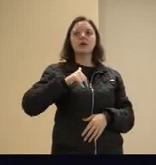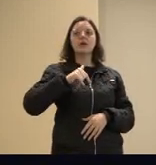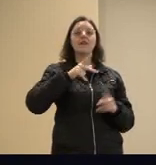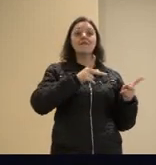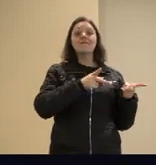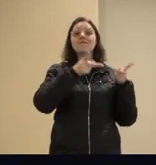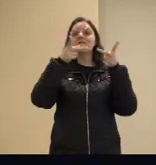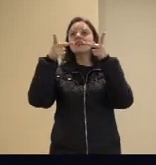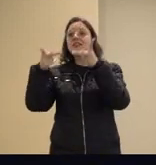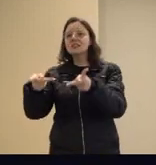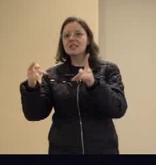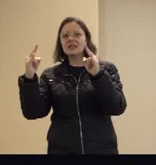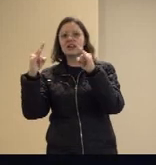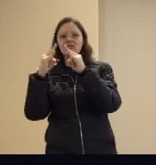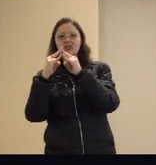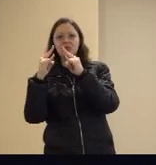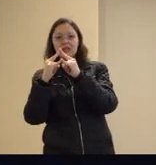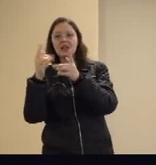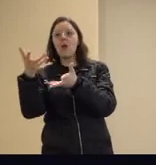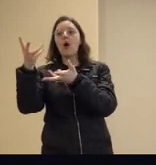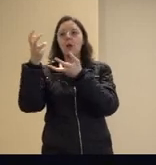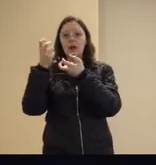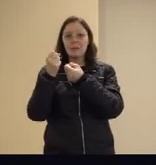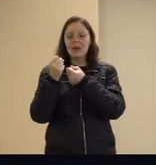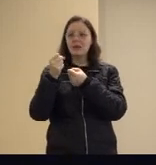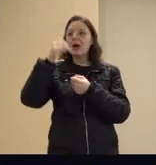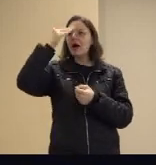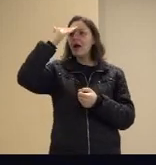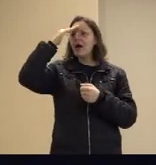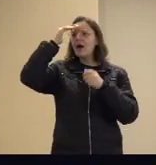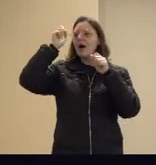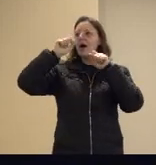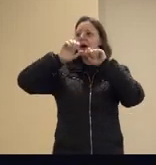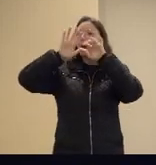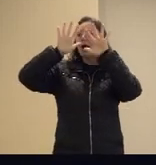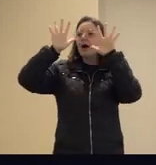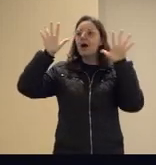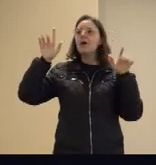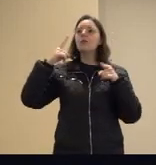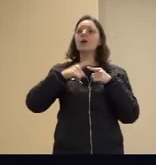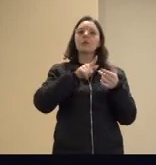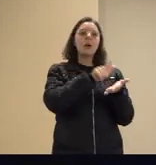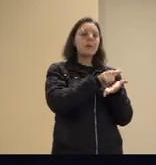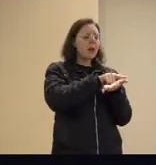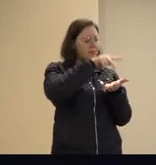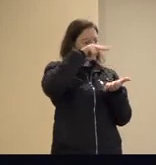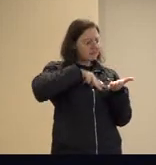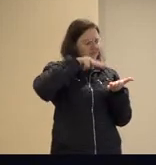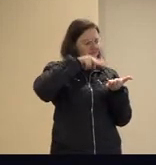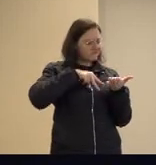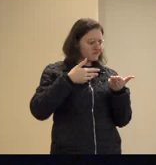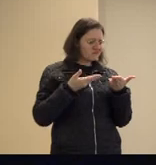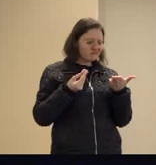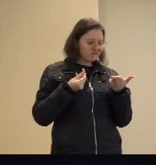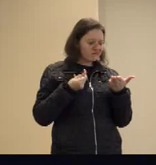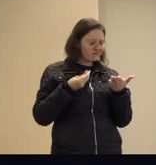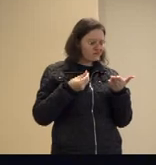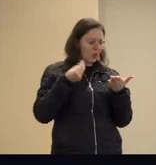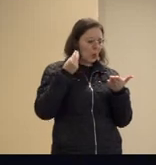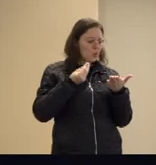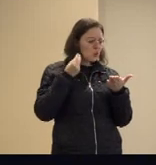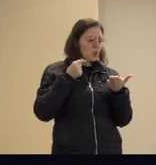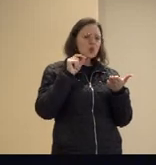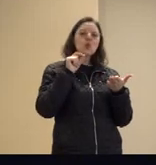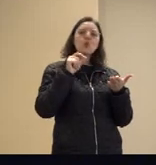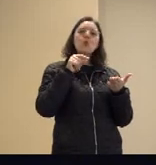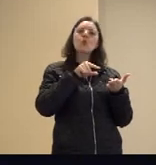dessa, entende de forma muito mais clara do que ele receber no papel o que é